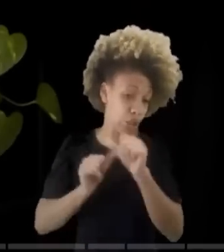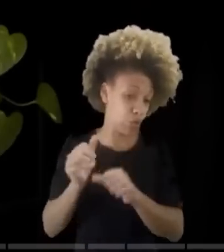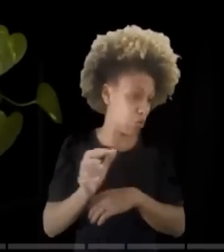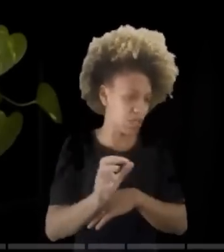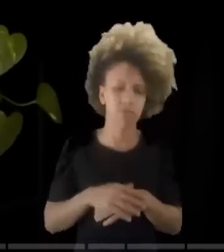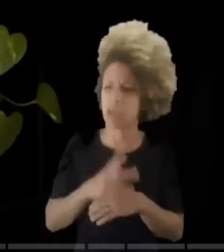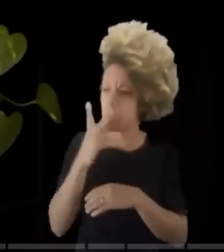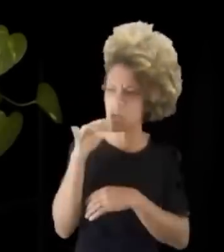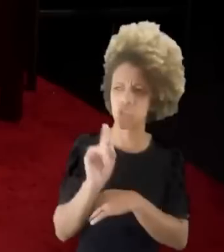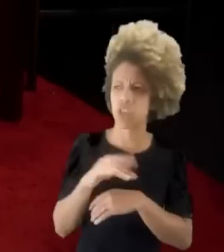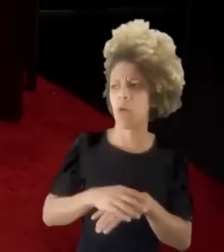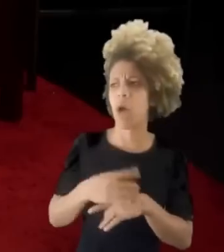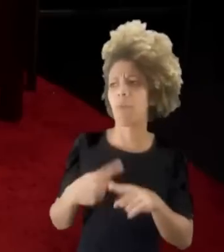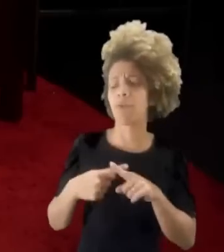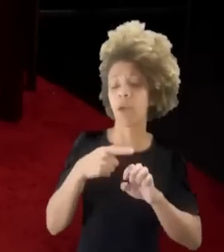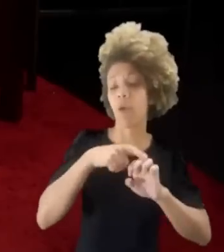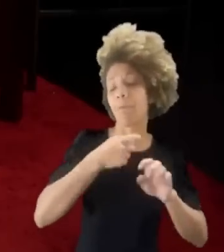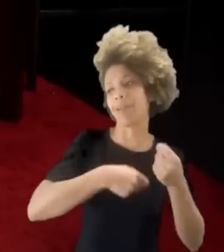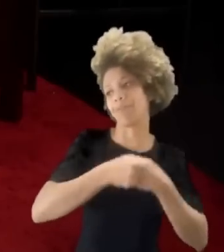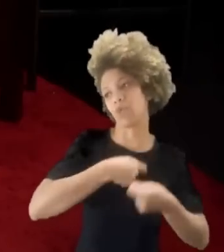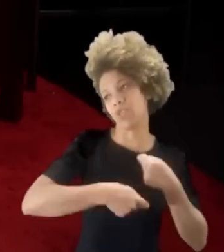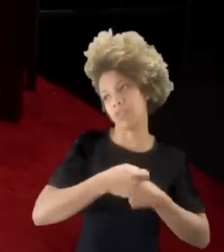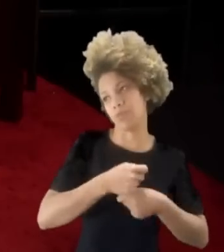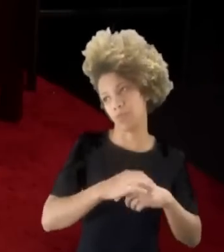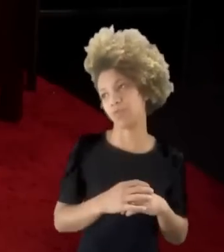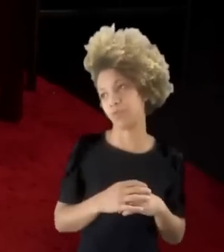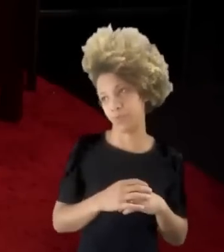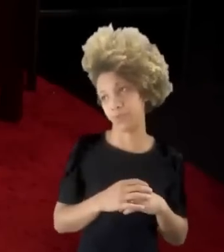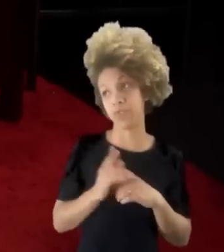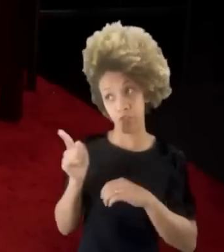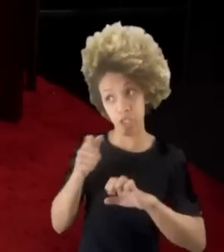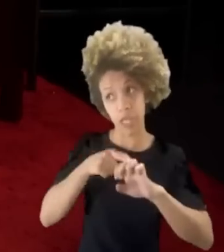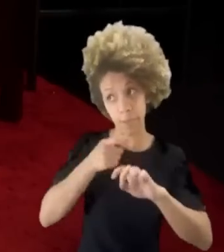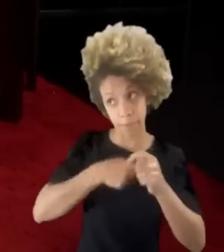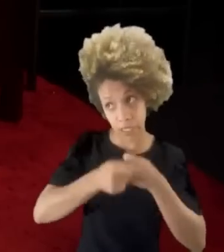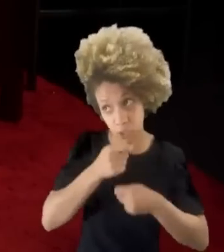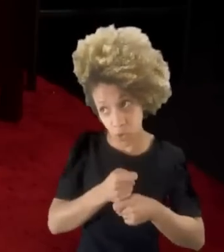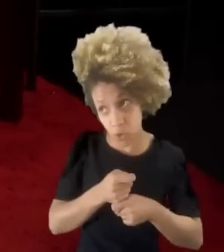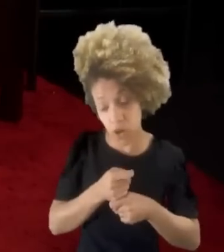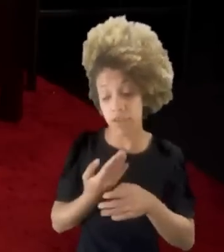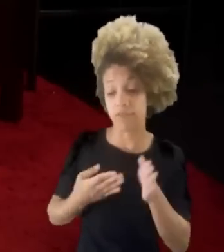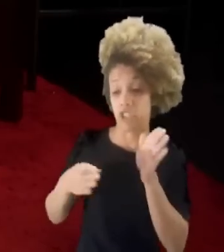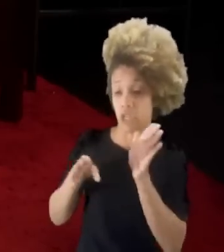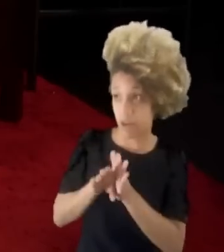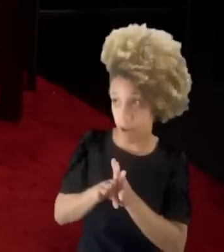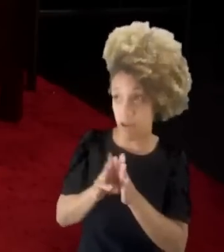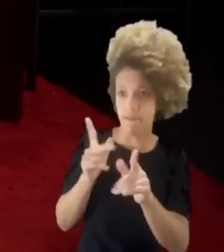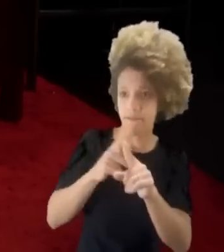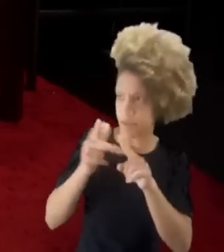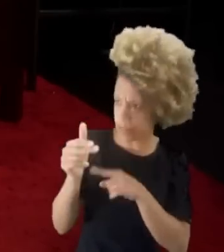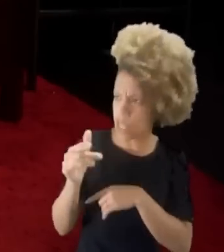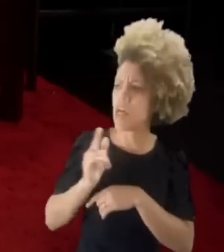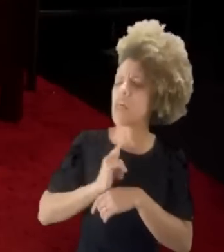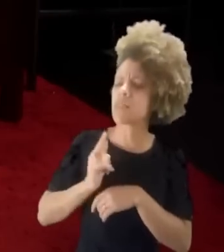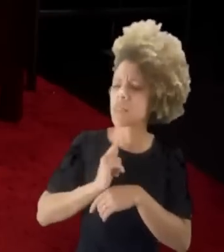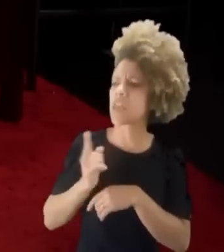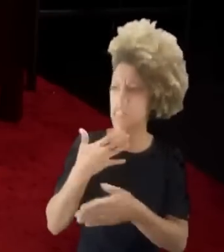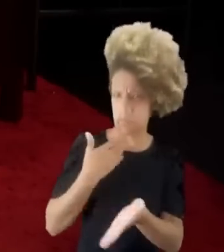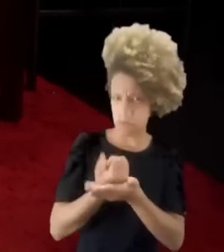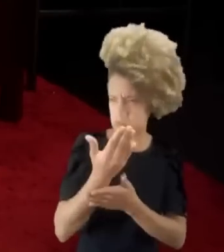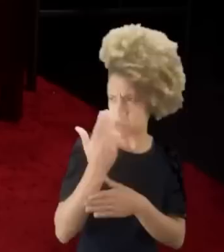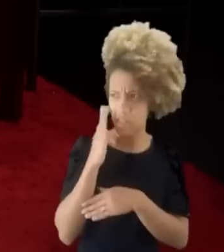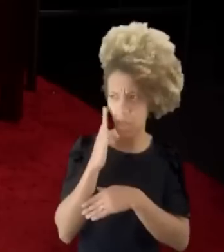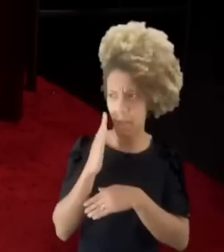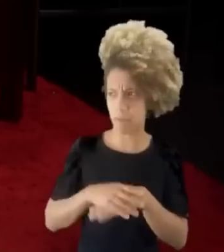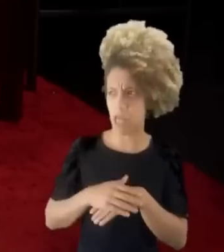tornou assim não porque a lógica do empreendedorismo você é um empreendedor você vai chegar lá você vai vencer você vê Esses moleque indo nos podcast